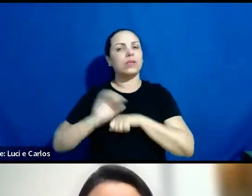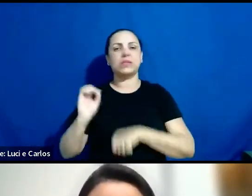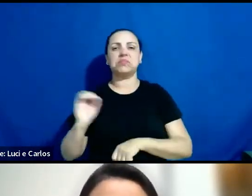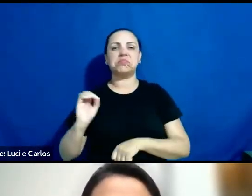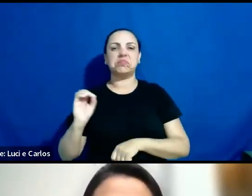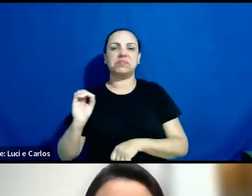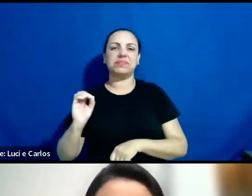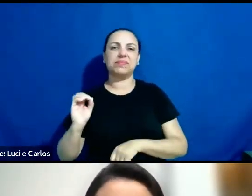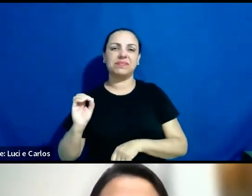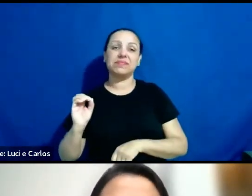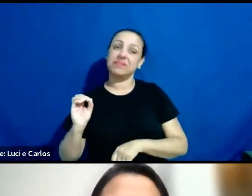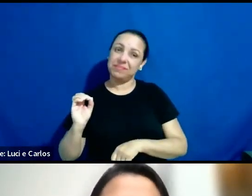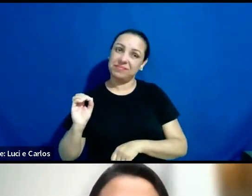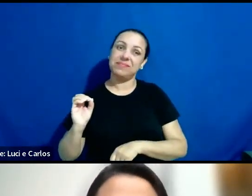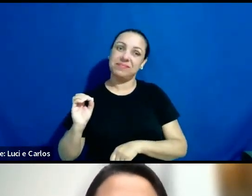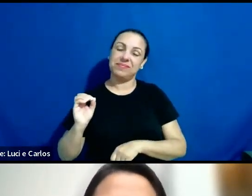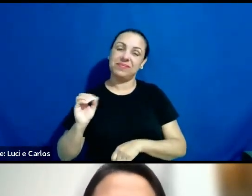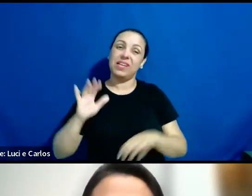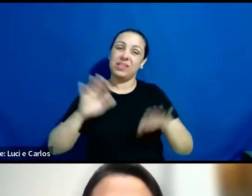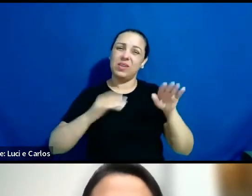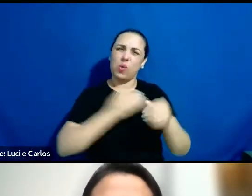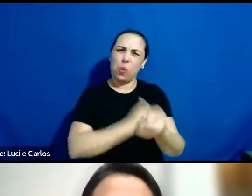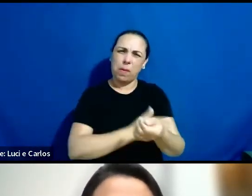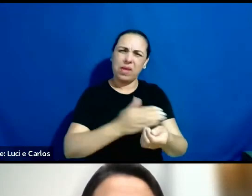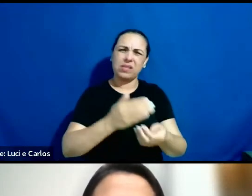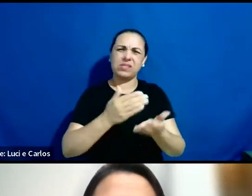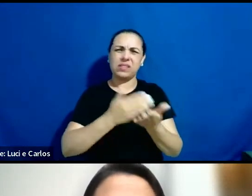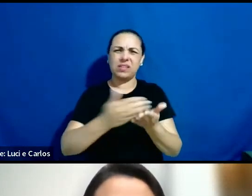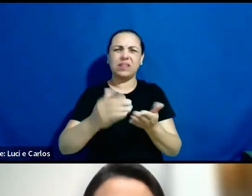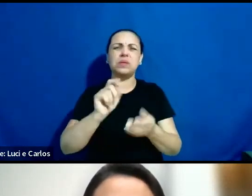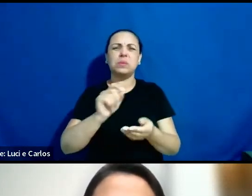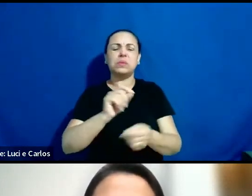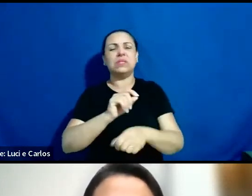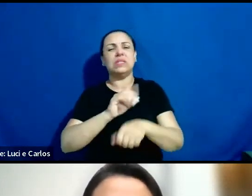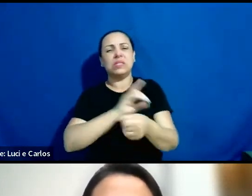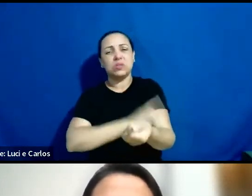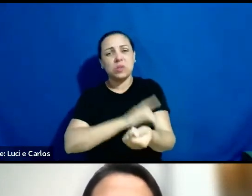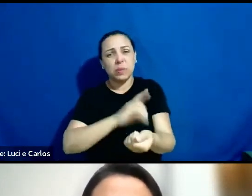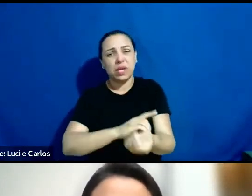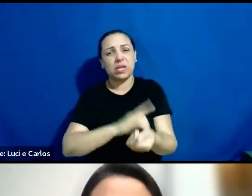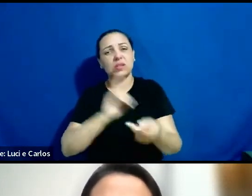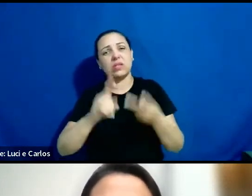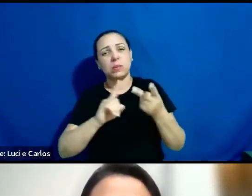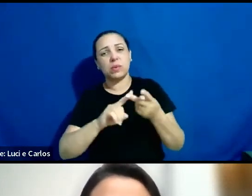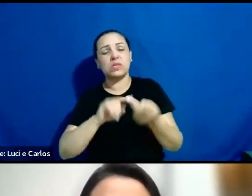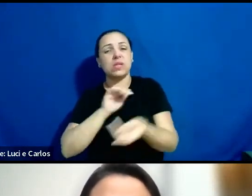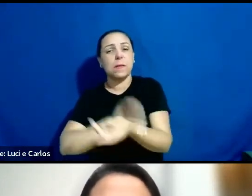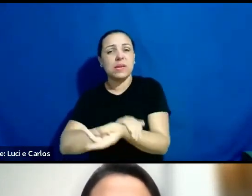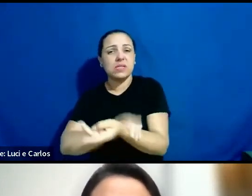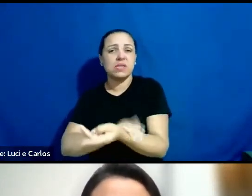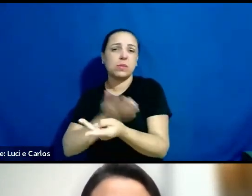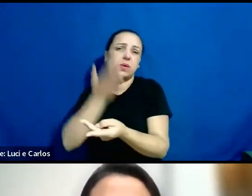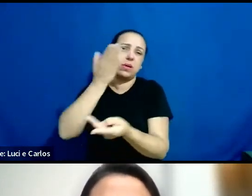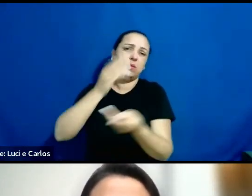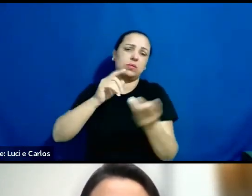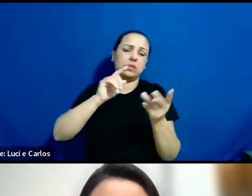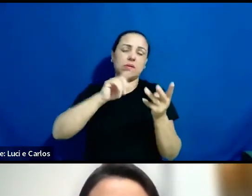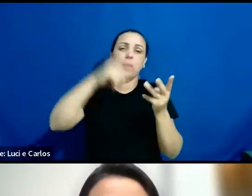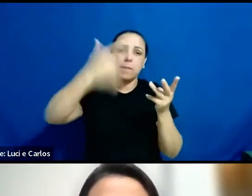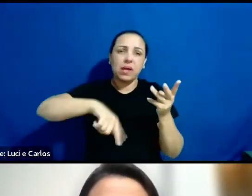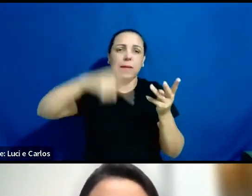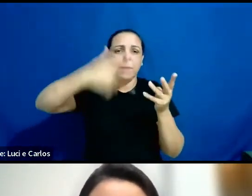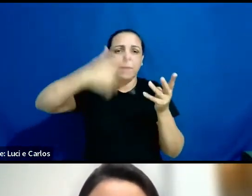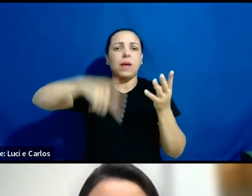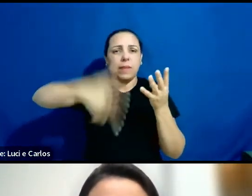vem a diabetes, aí vem a hipertensão, aí vem tudo, vai entrando. Você fica com a casa aberta, né? Aí no momento que você